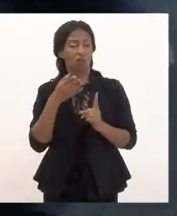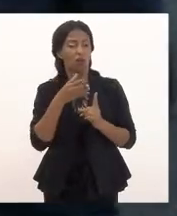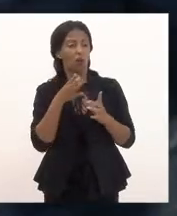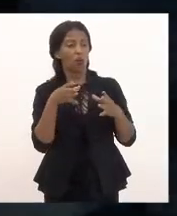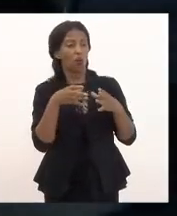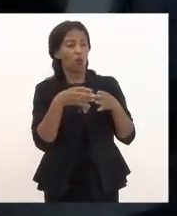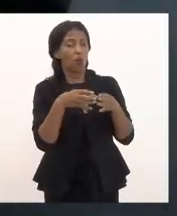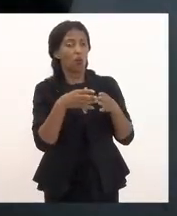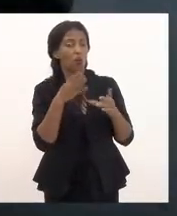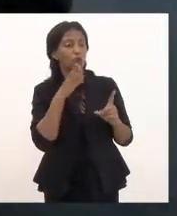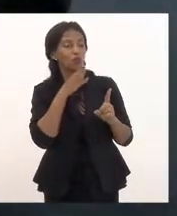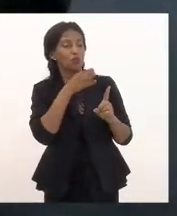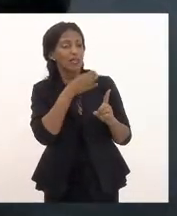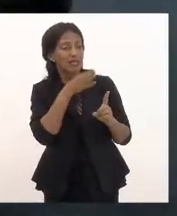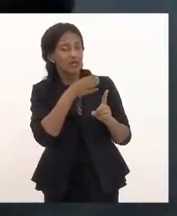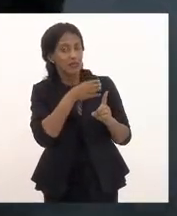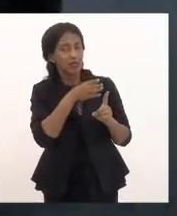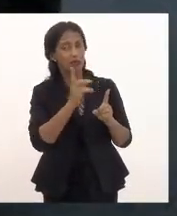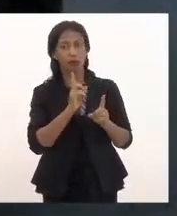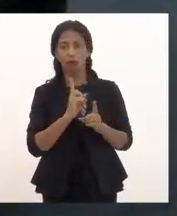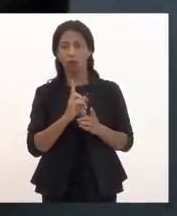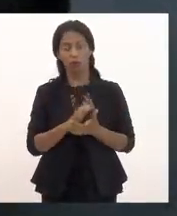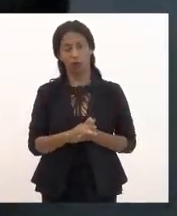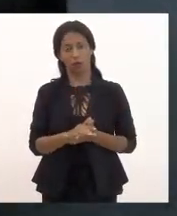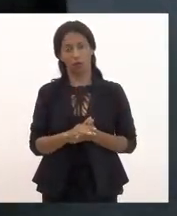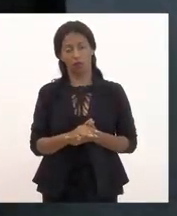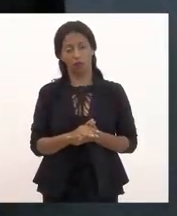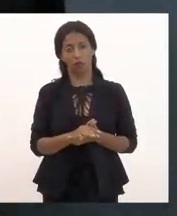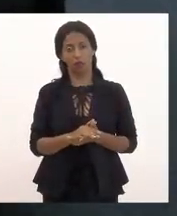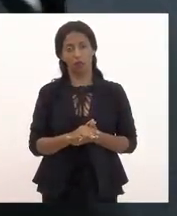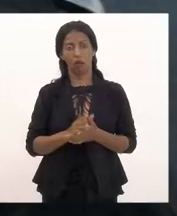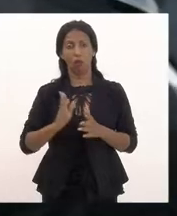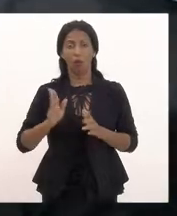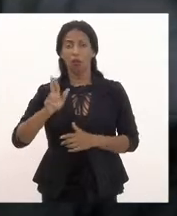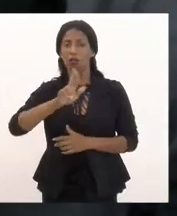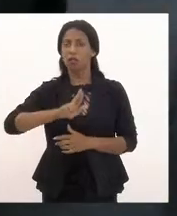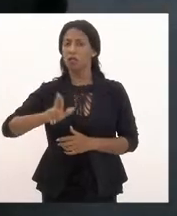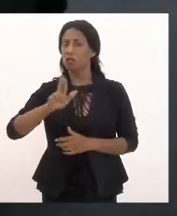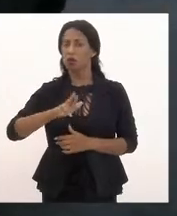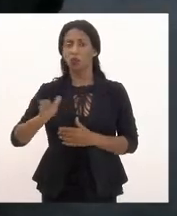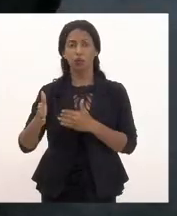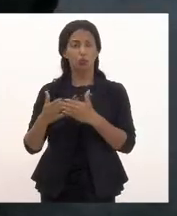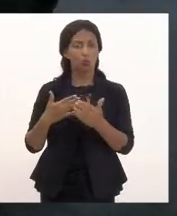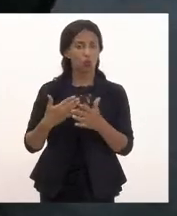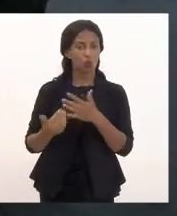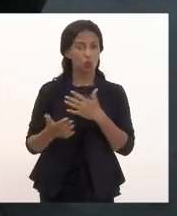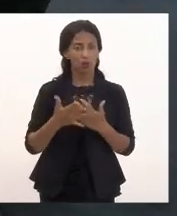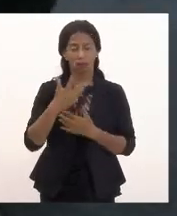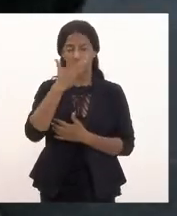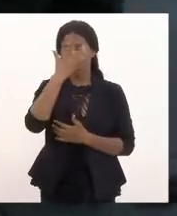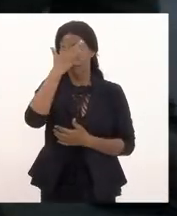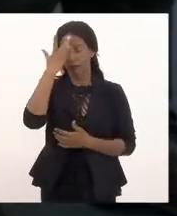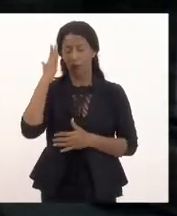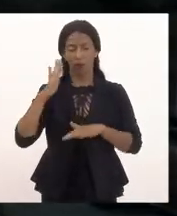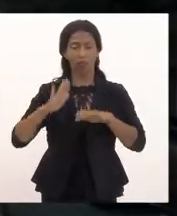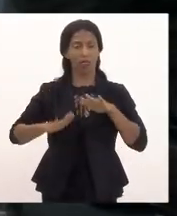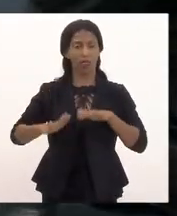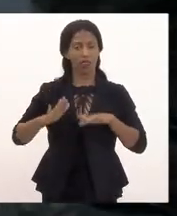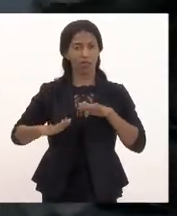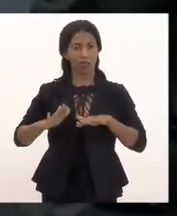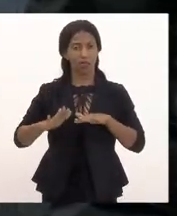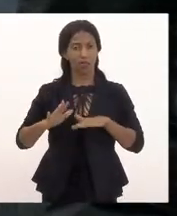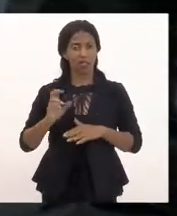público específico, sendo caracterizado seu uso por qualquer indivíduo, independente de